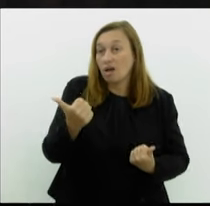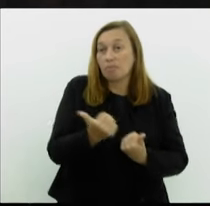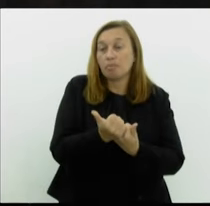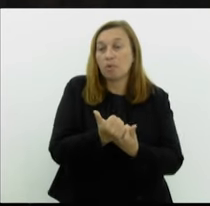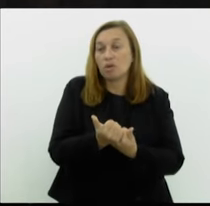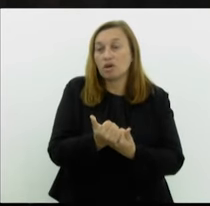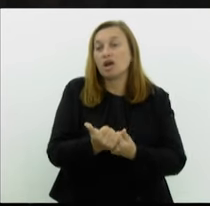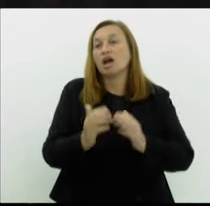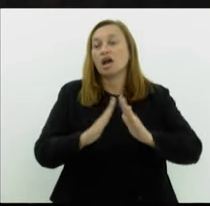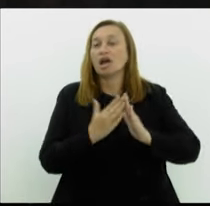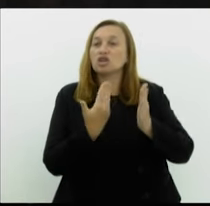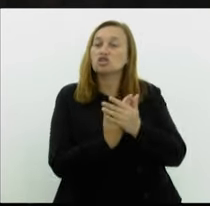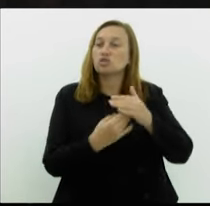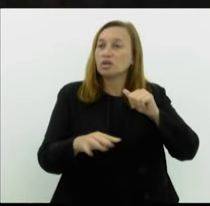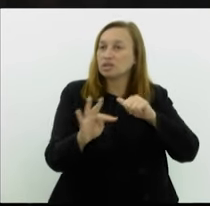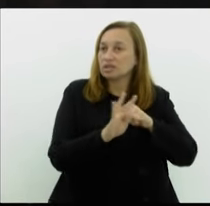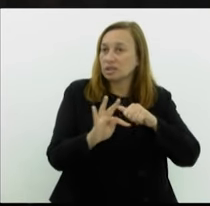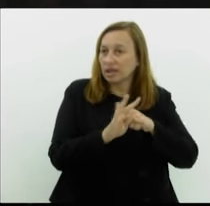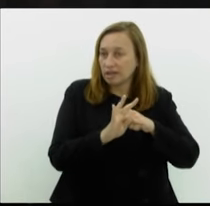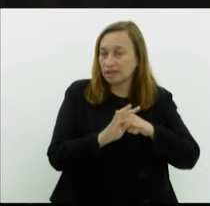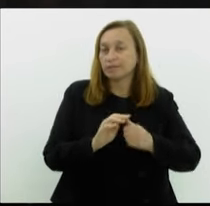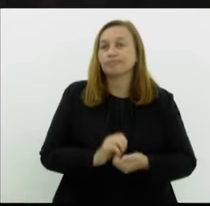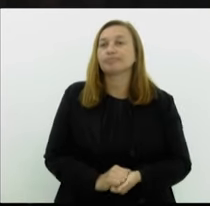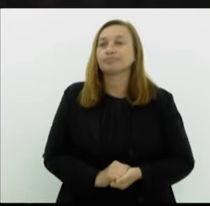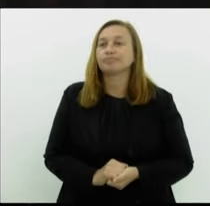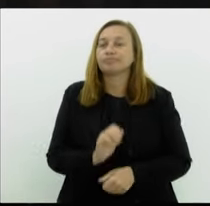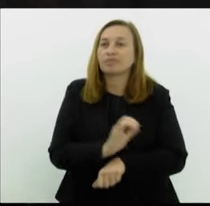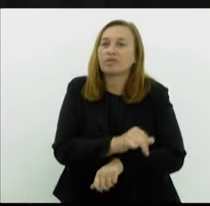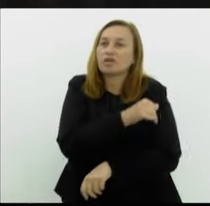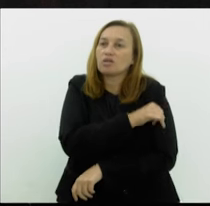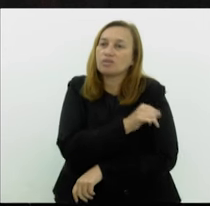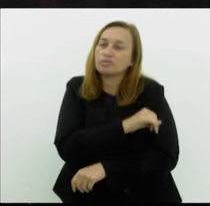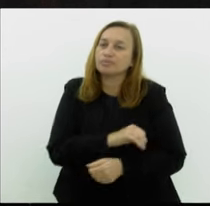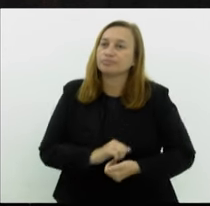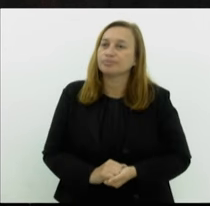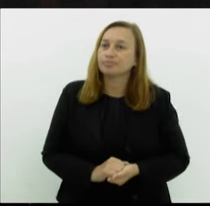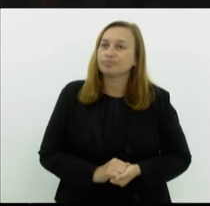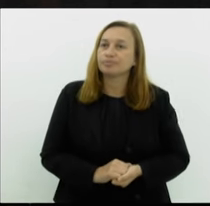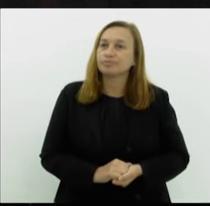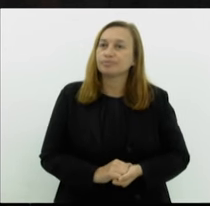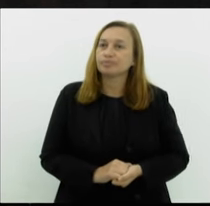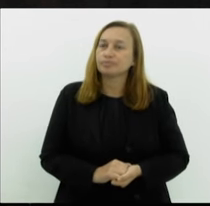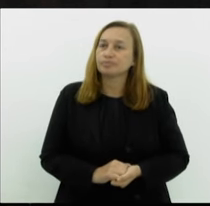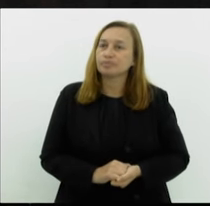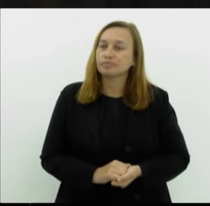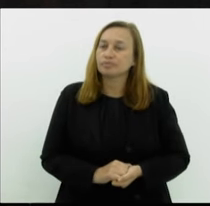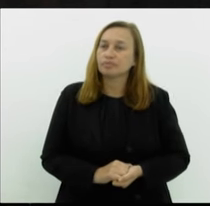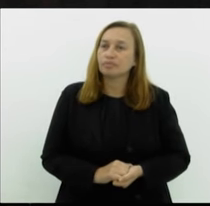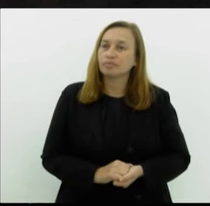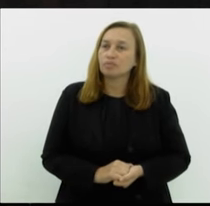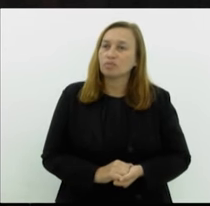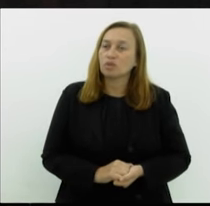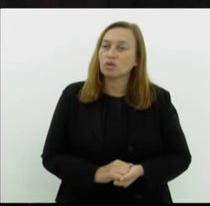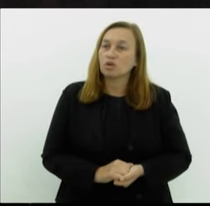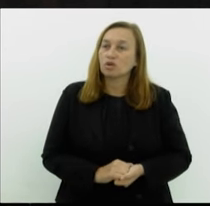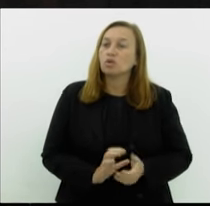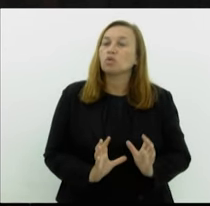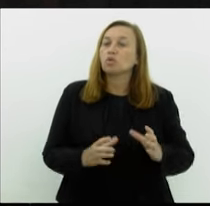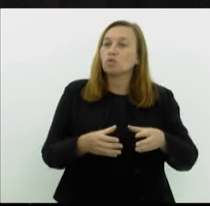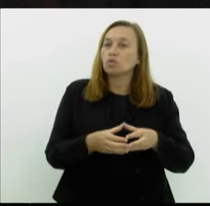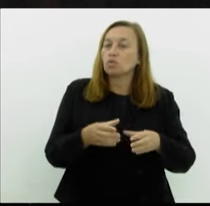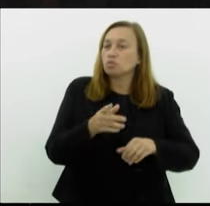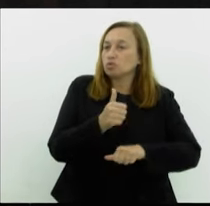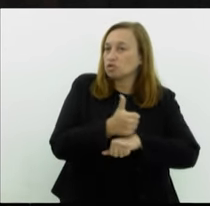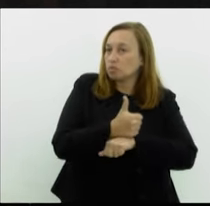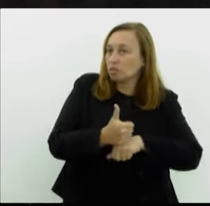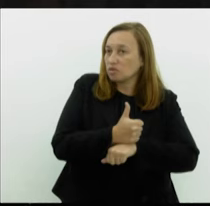Escolas Técnicas aqui do Estado do Rio de Janeiro, a FAETEC. E o fundo desta defasagem no quadro de profissionais de educação, ele não